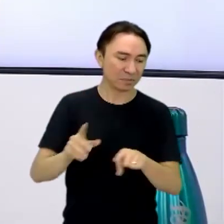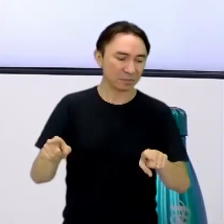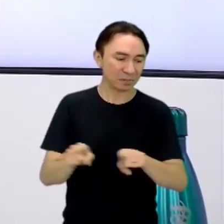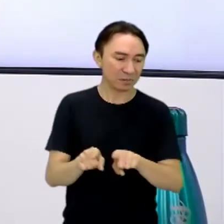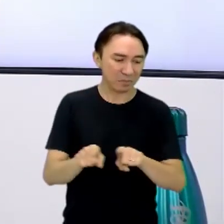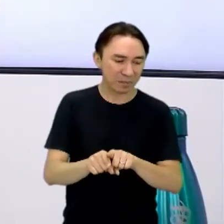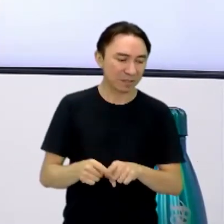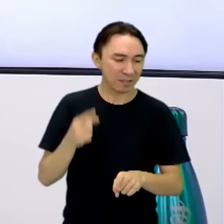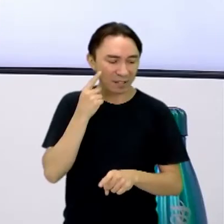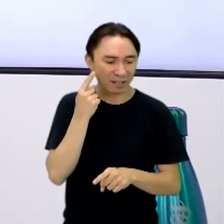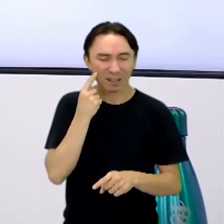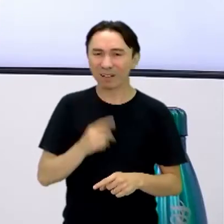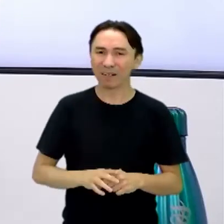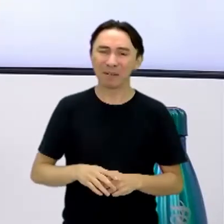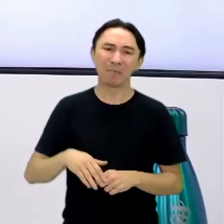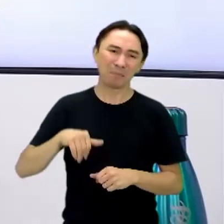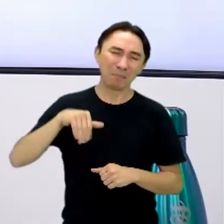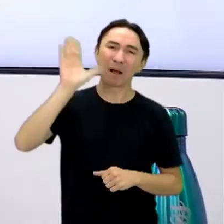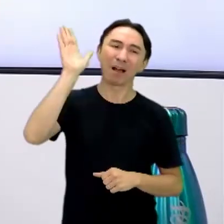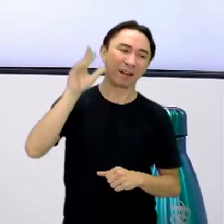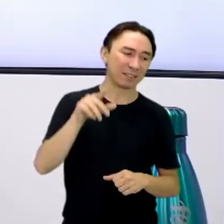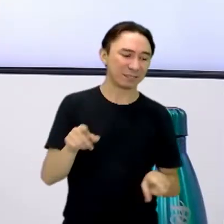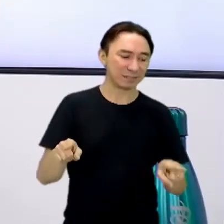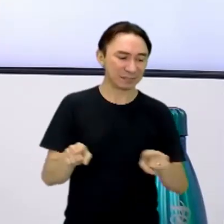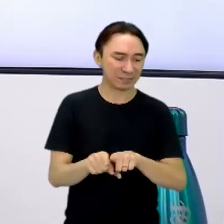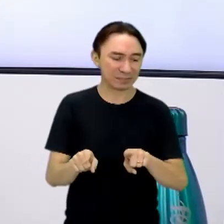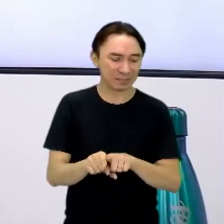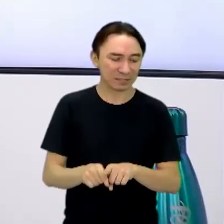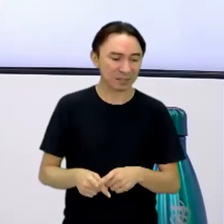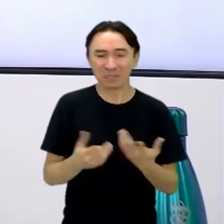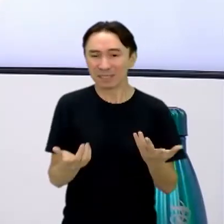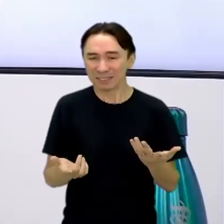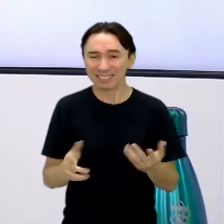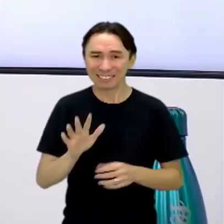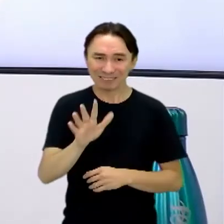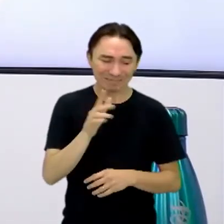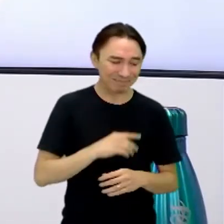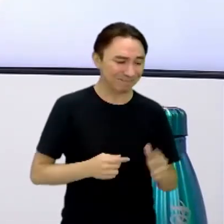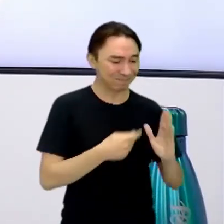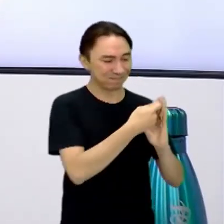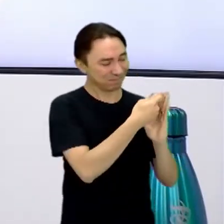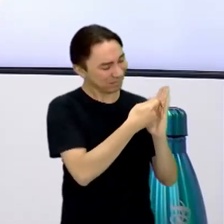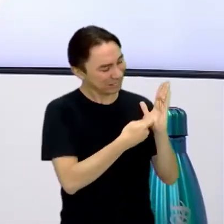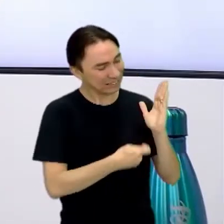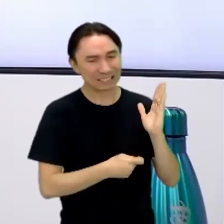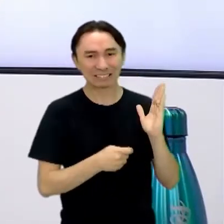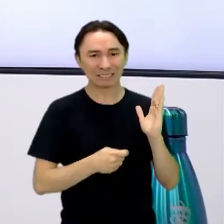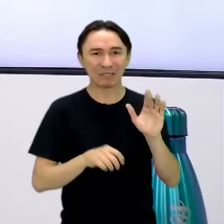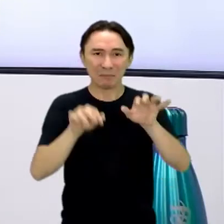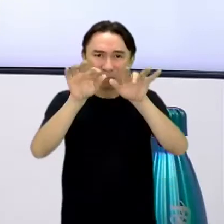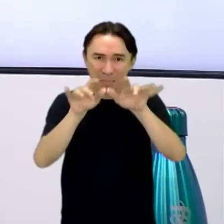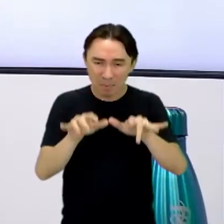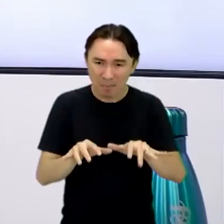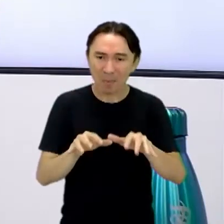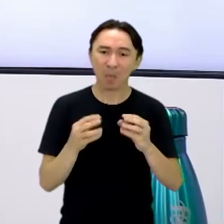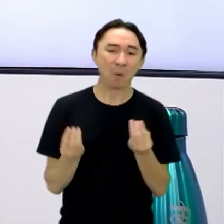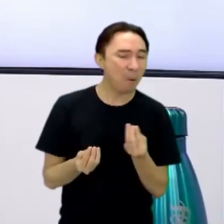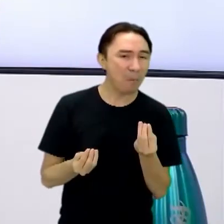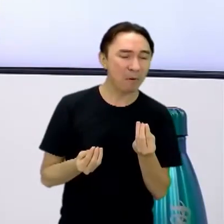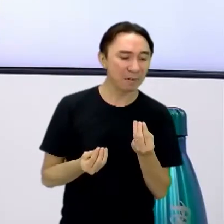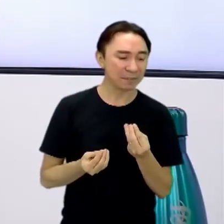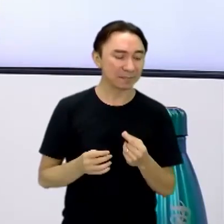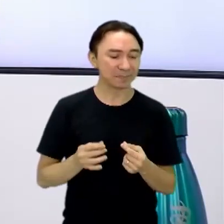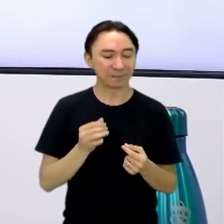muito maior, tá? E já na escrita, como é que eu posso fazer isso? Pensando lá no que a gente viu aqui nas capas, né? Então,